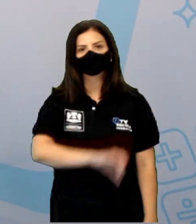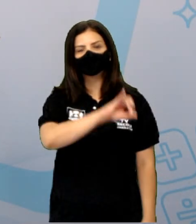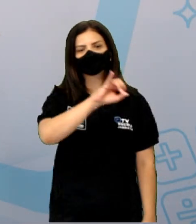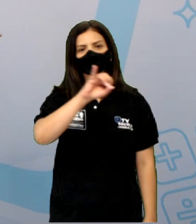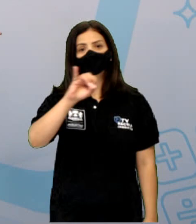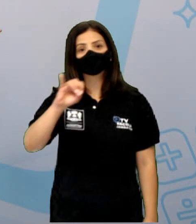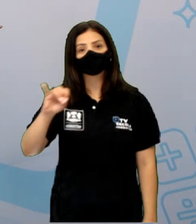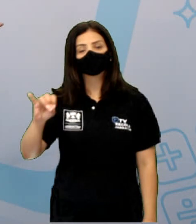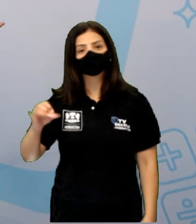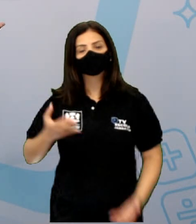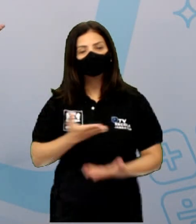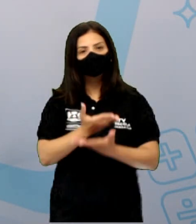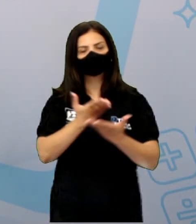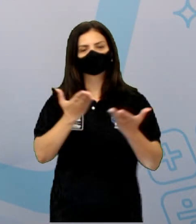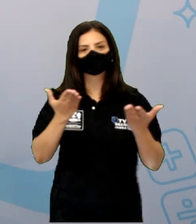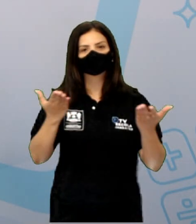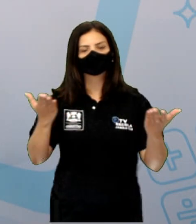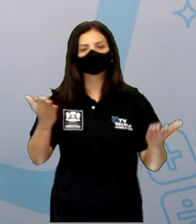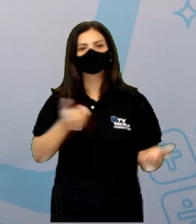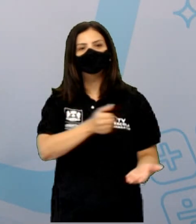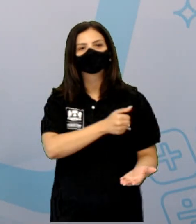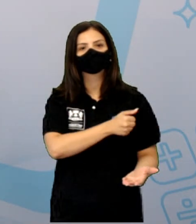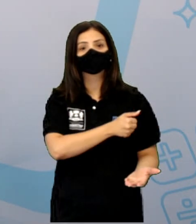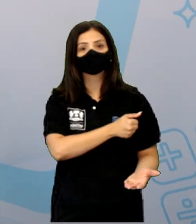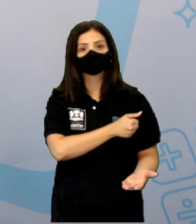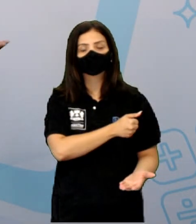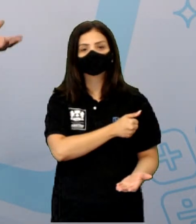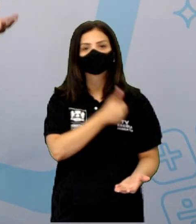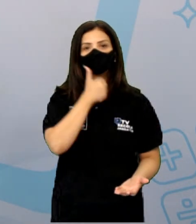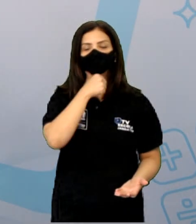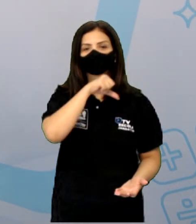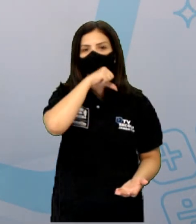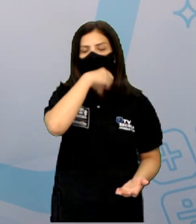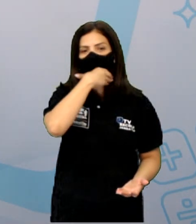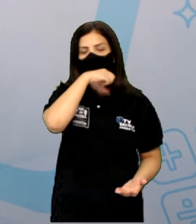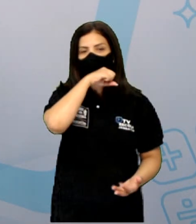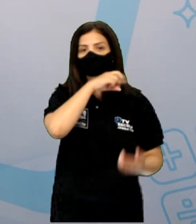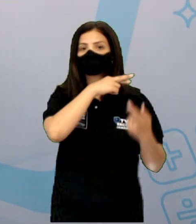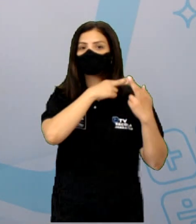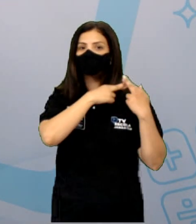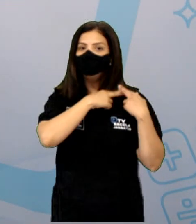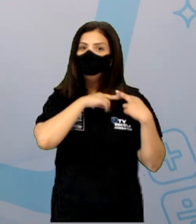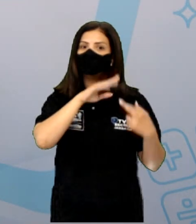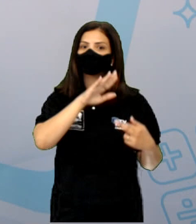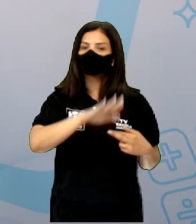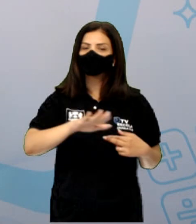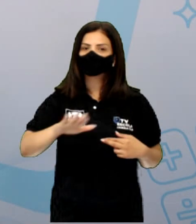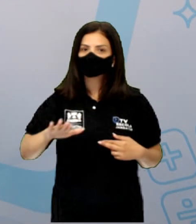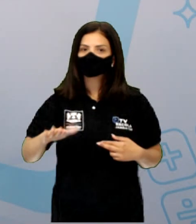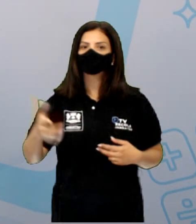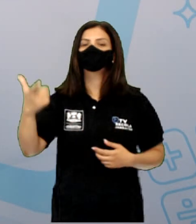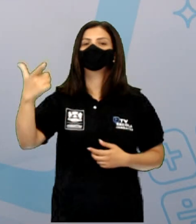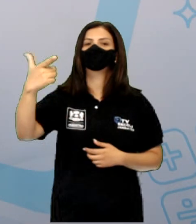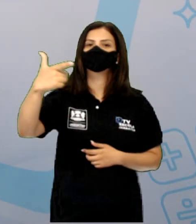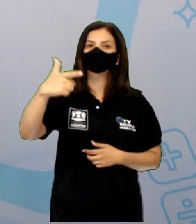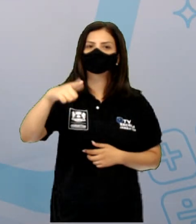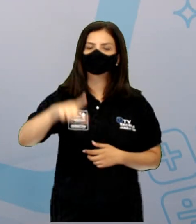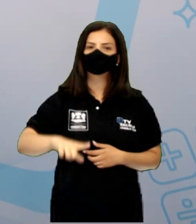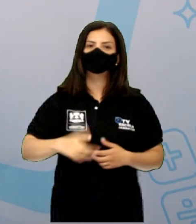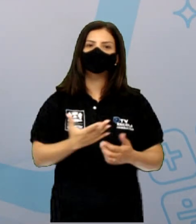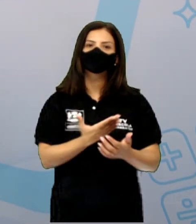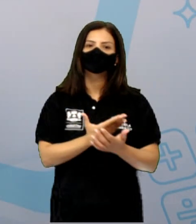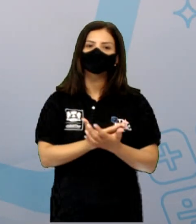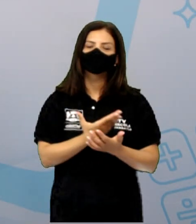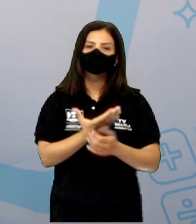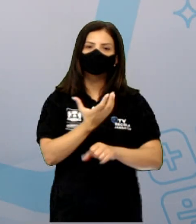Olá a todos e todas, alunos responsáveis. Olha eu aqui novamente para mais uma aula de